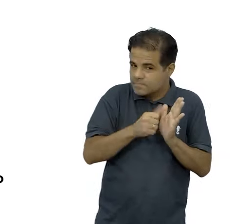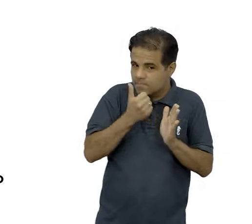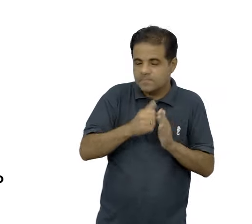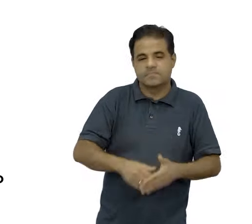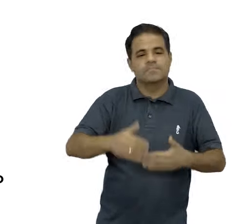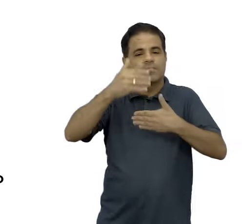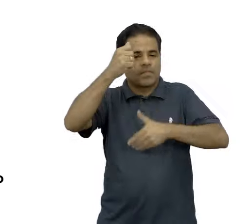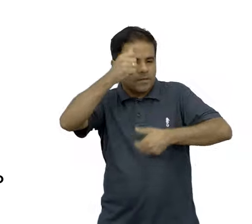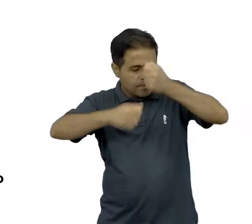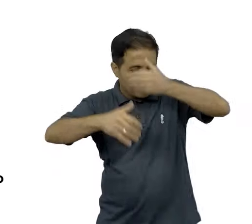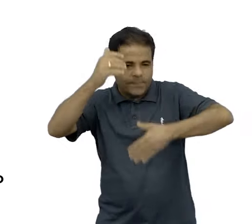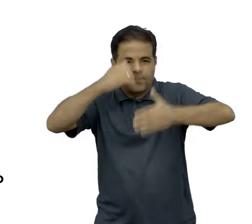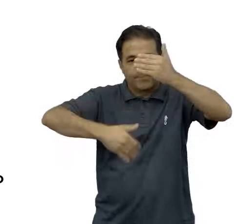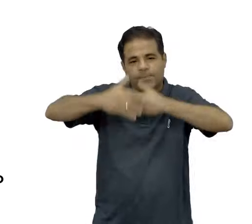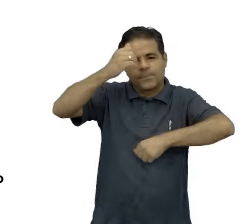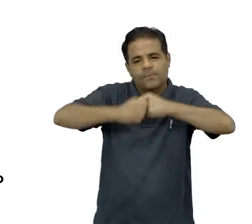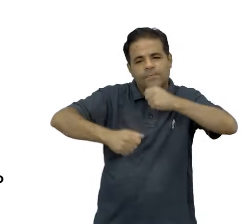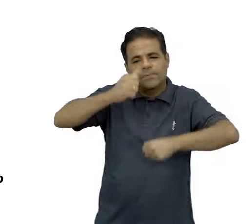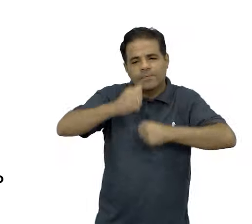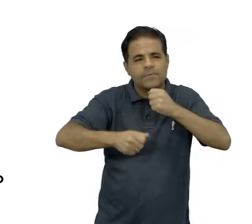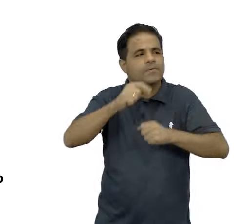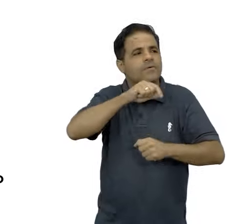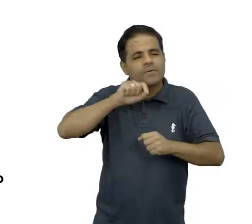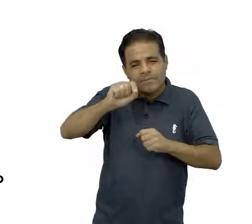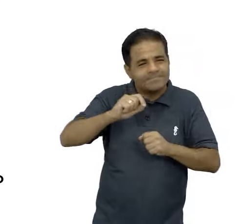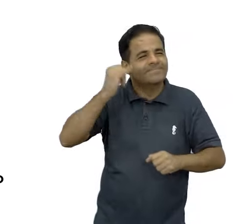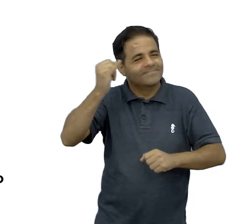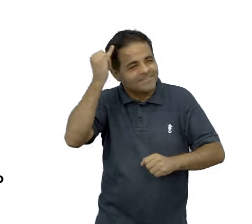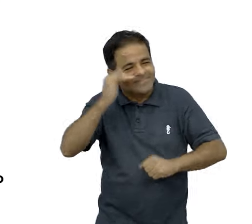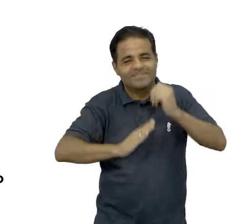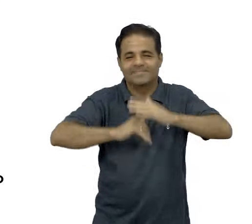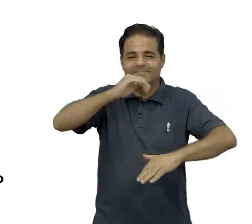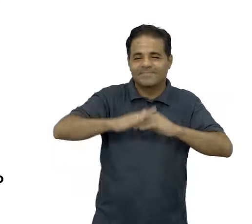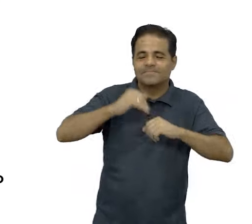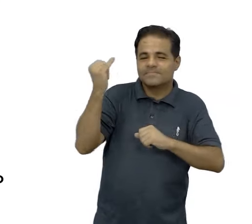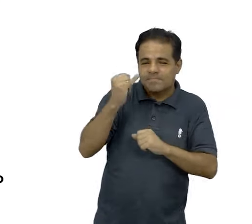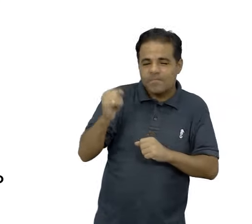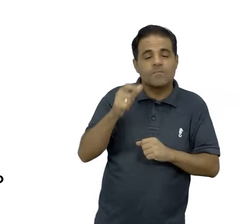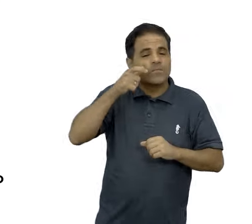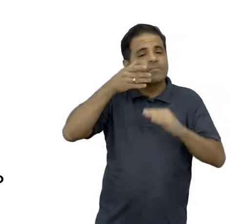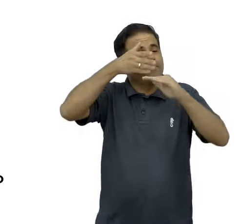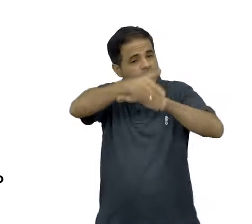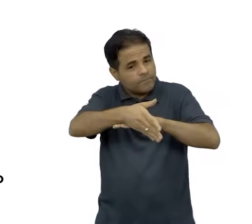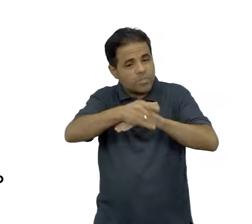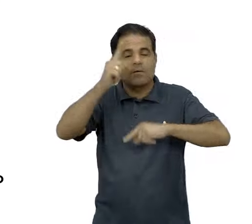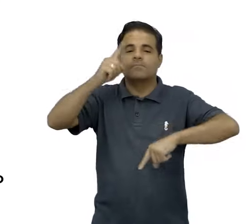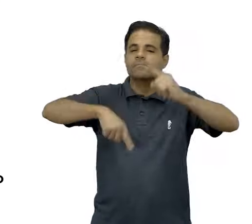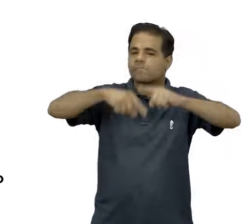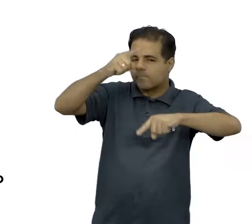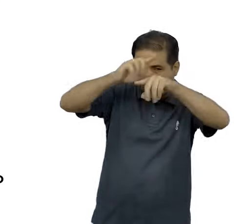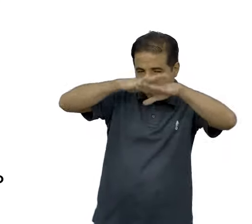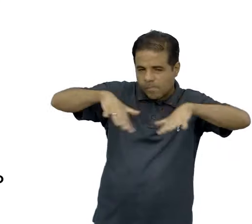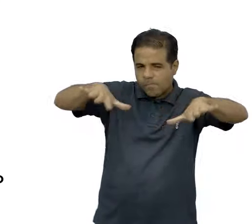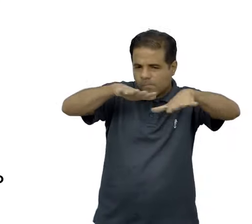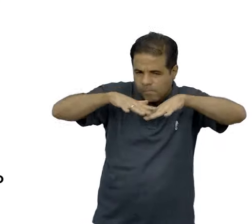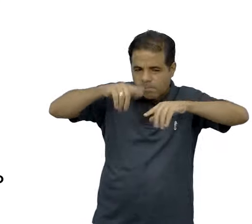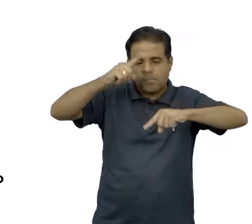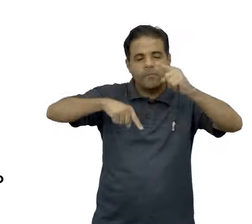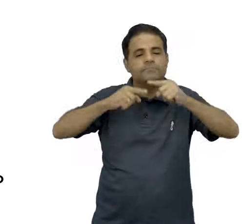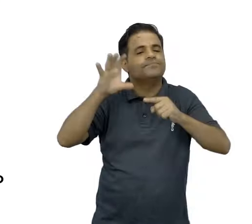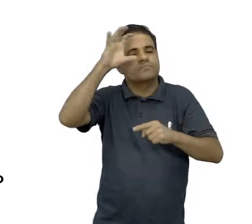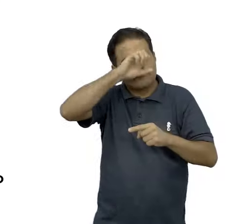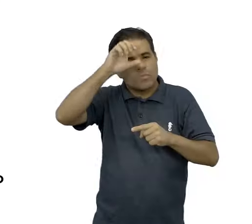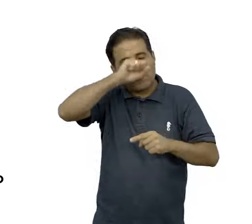na nossa primeira tela, né? O que é muito importante é que vocês acessem os materiais.